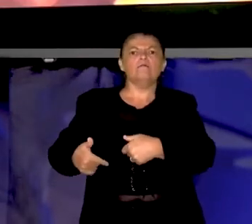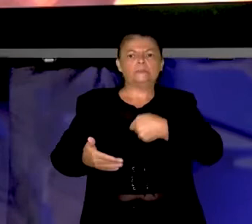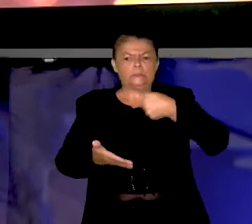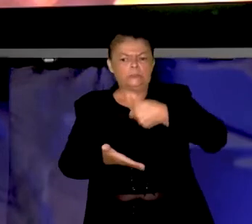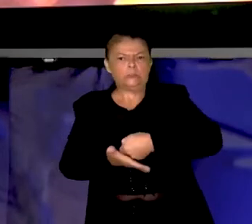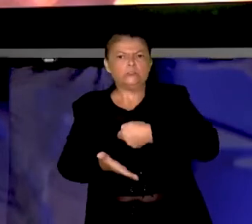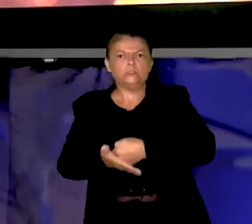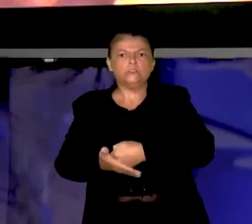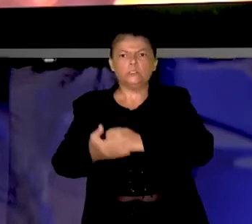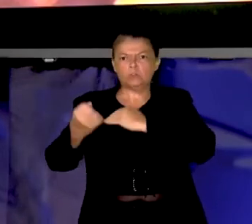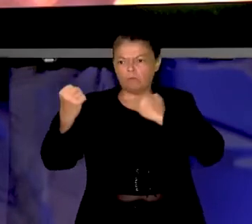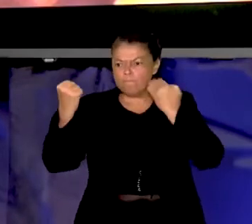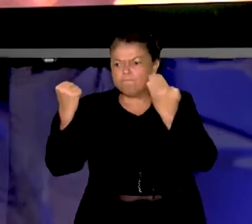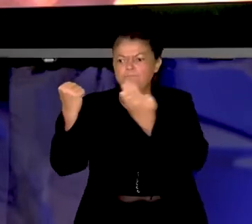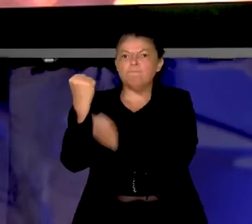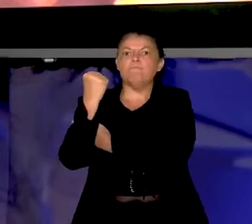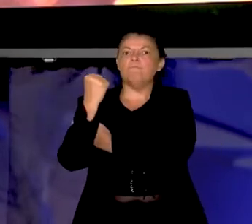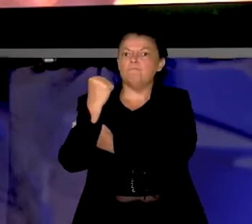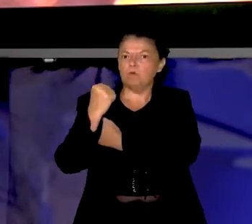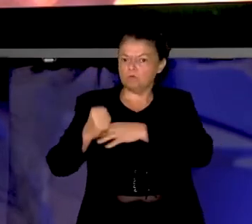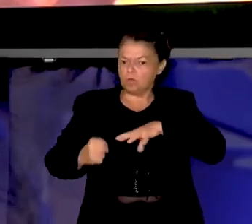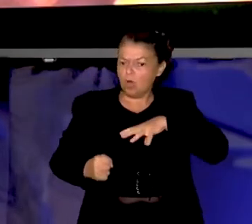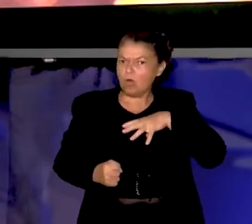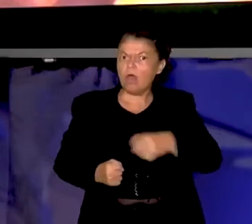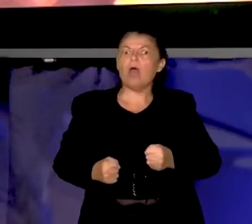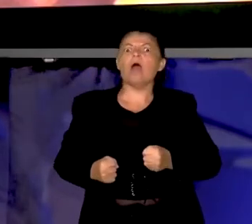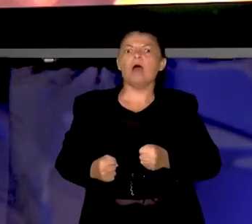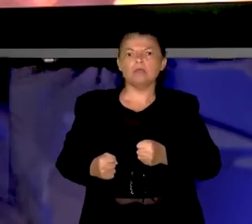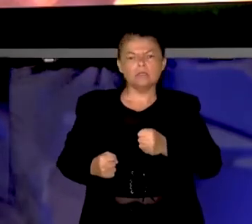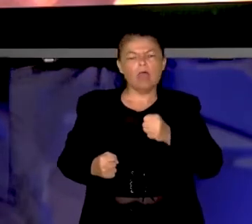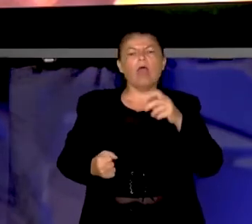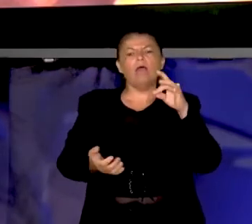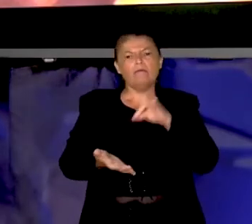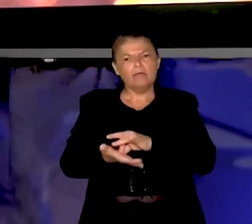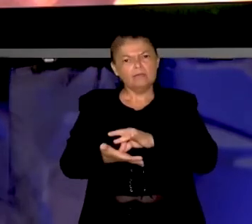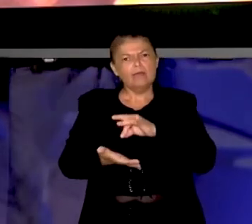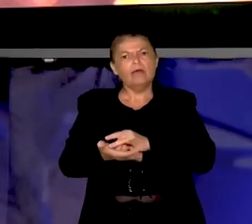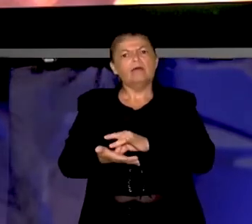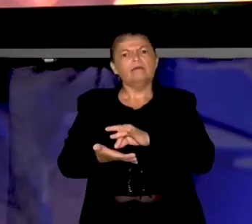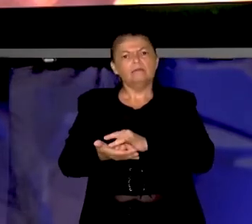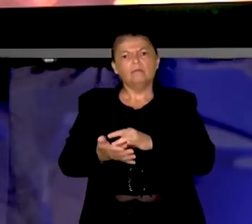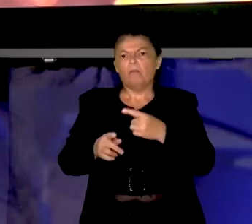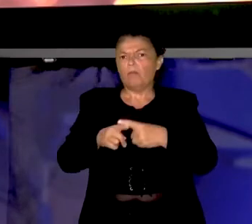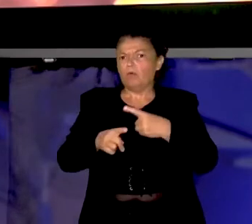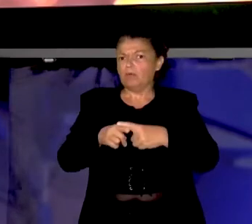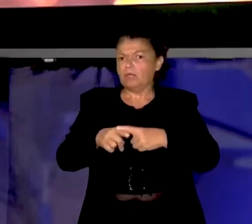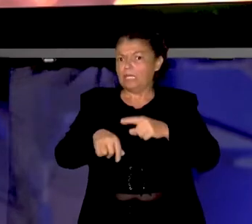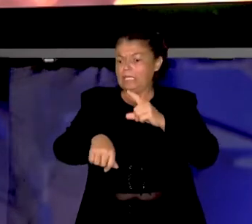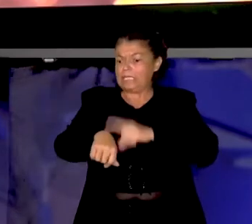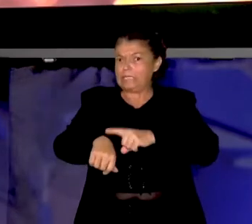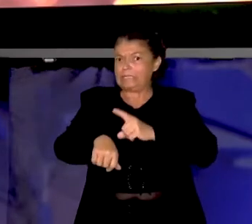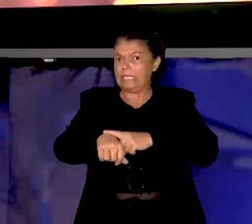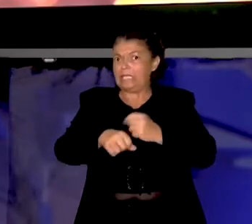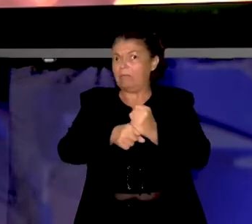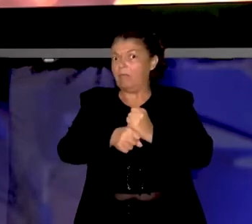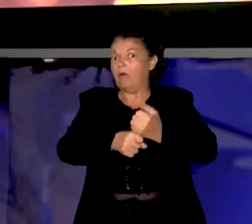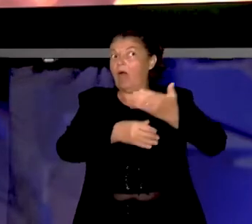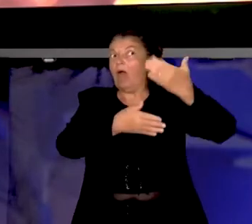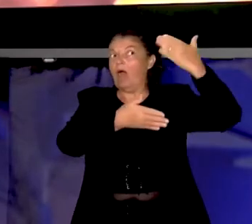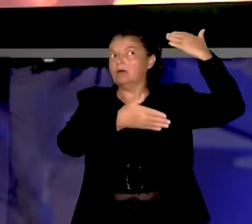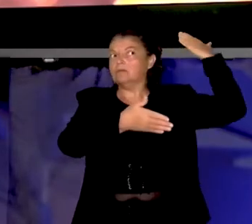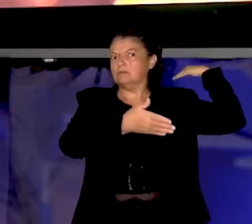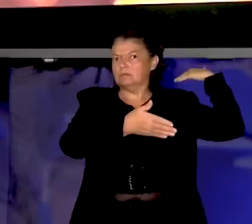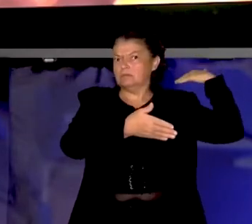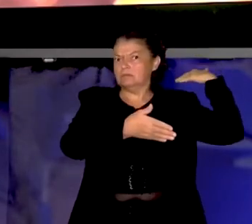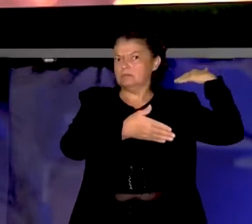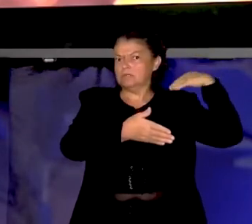resistente contra todas as práticas de crueldade que, na época do Brasil colônia, as pessoas, os senhores,